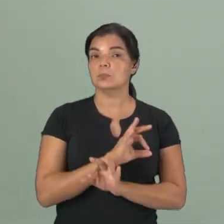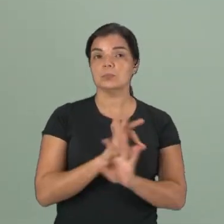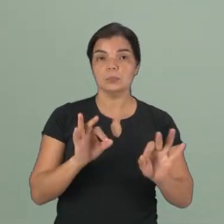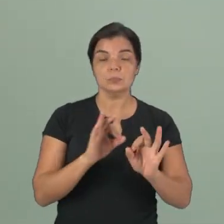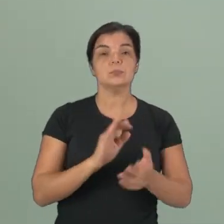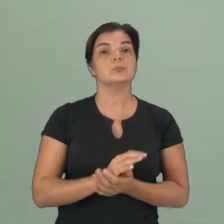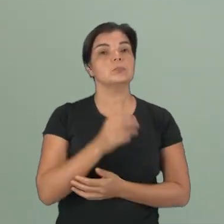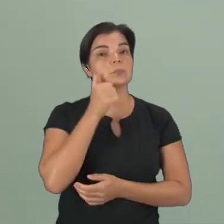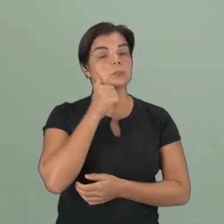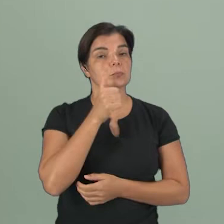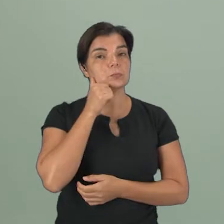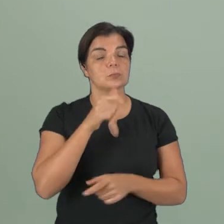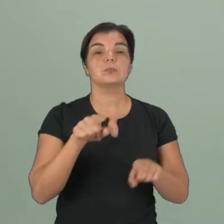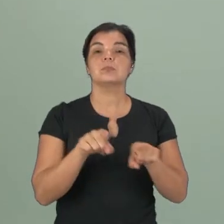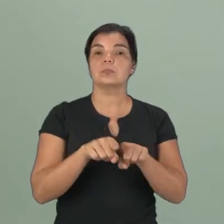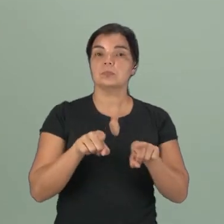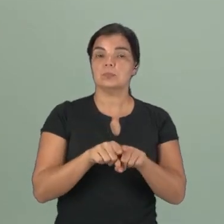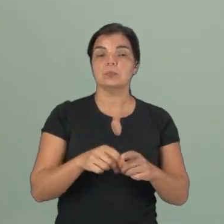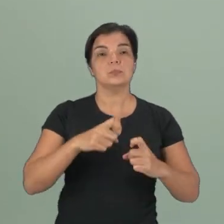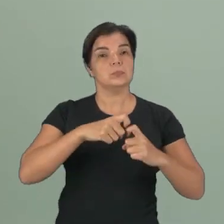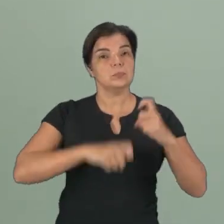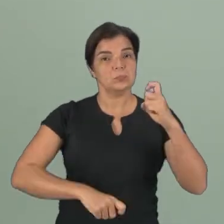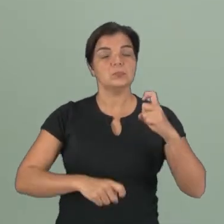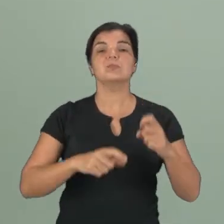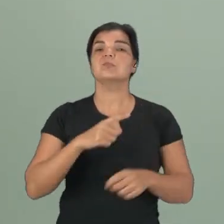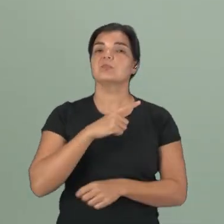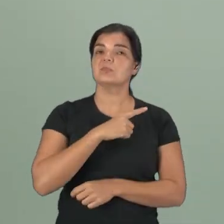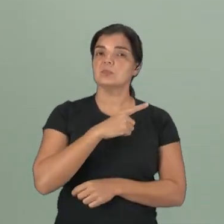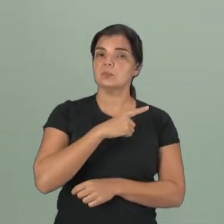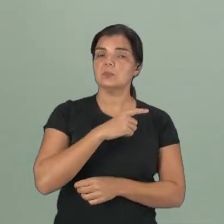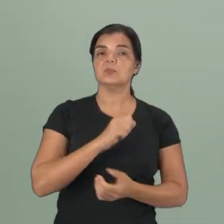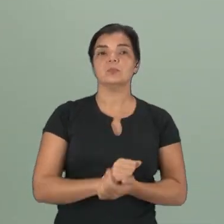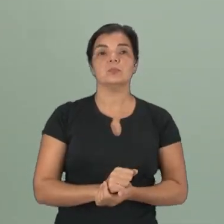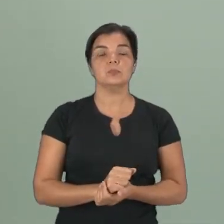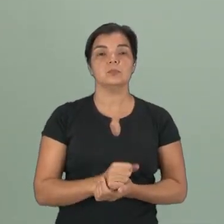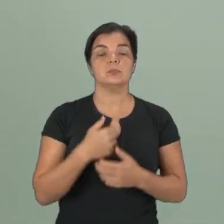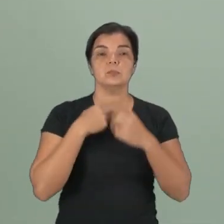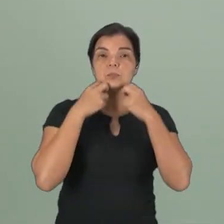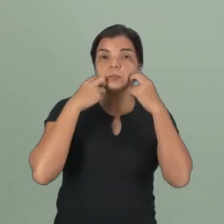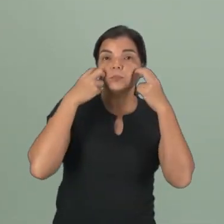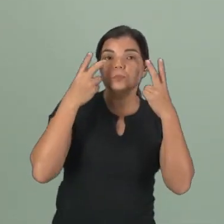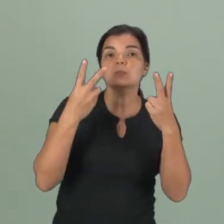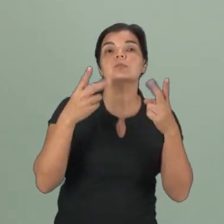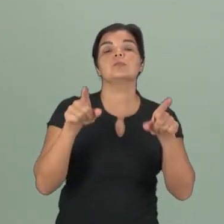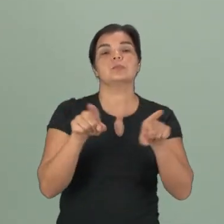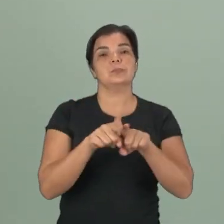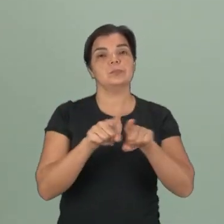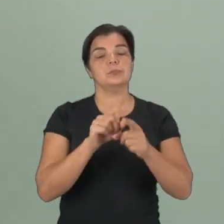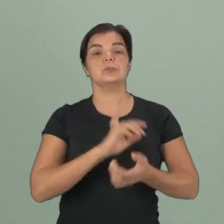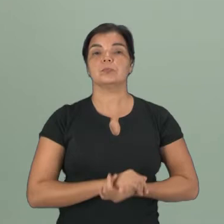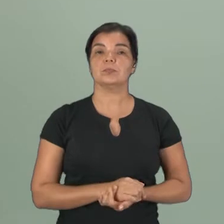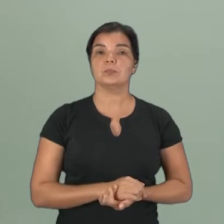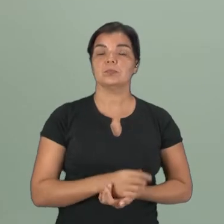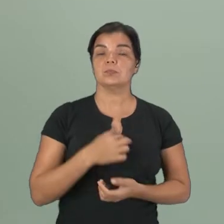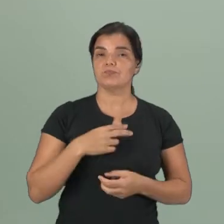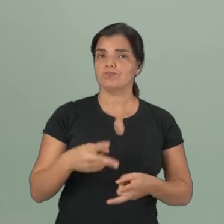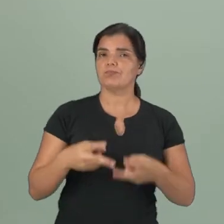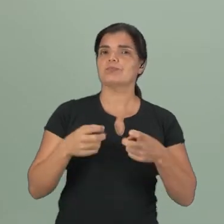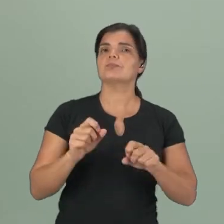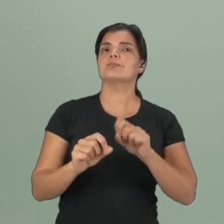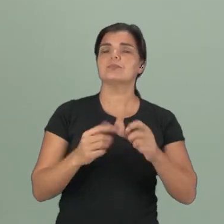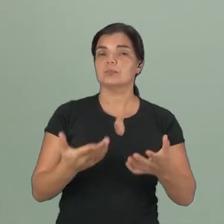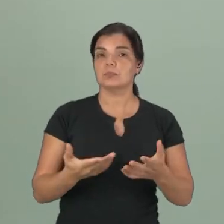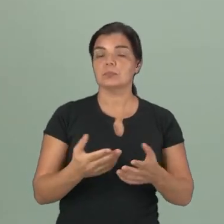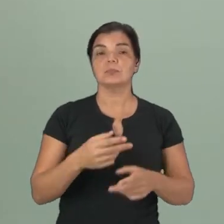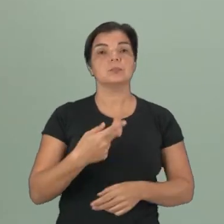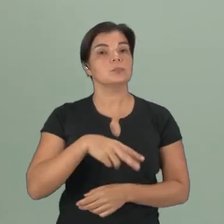certo? Essas mulheres eram abusadas e tinham esse constrangimento, essa percepção de que